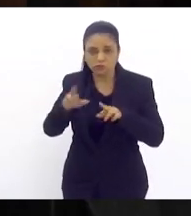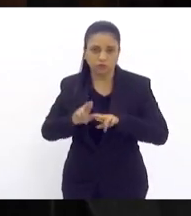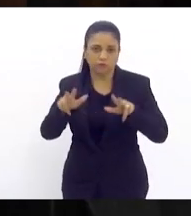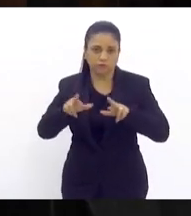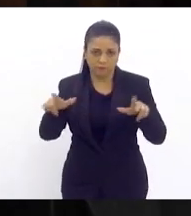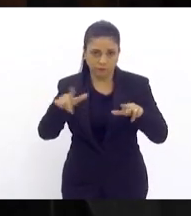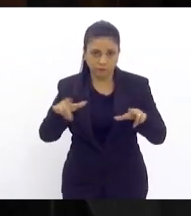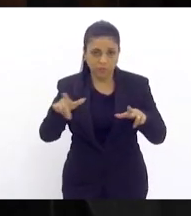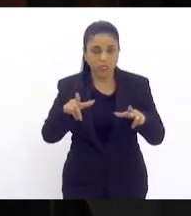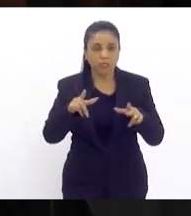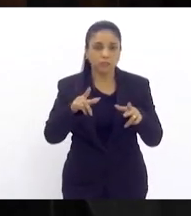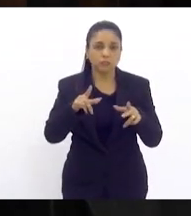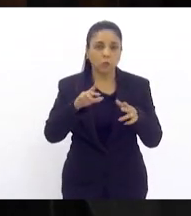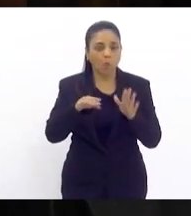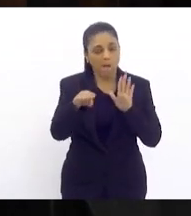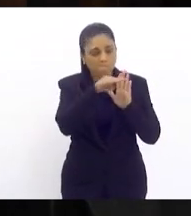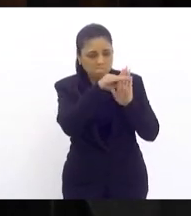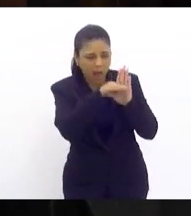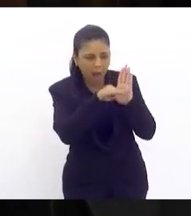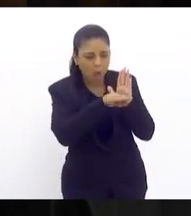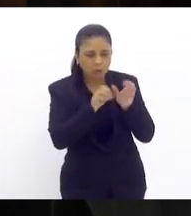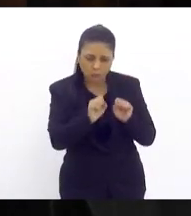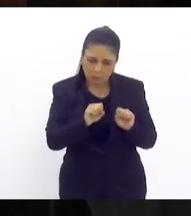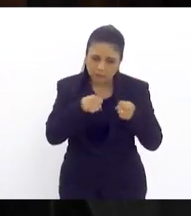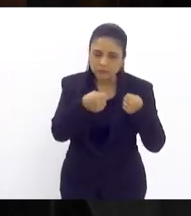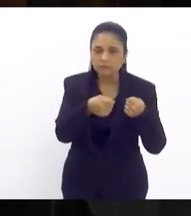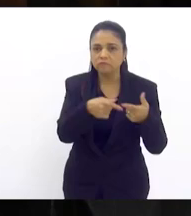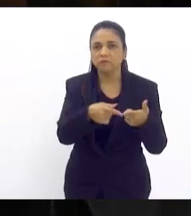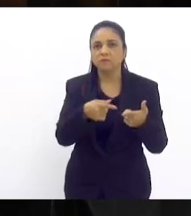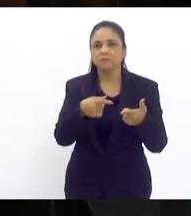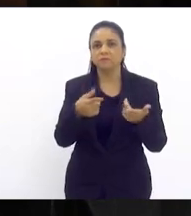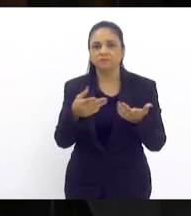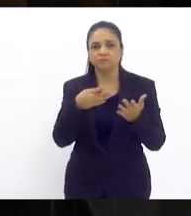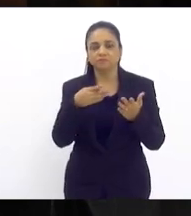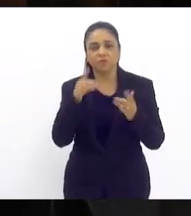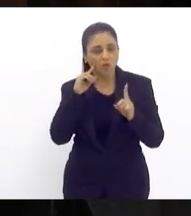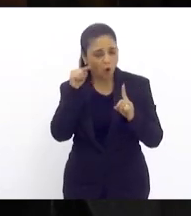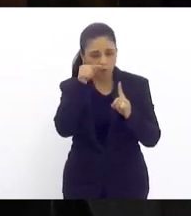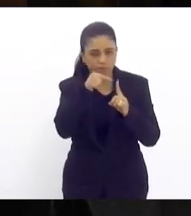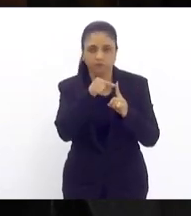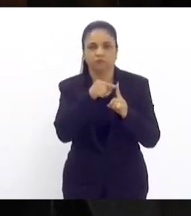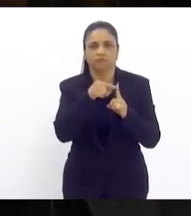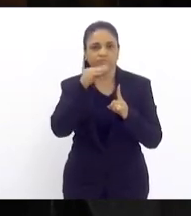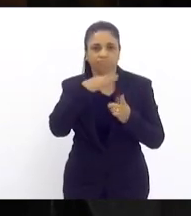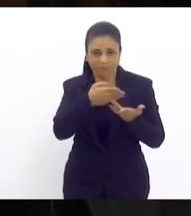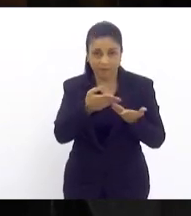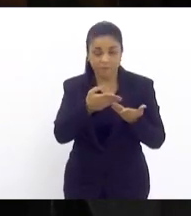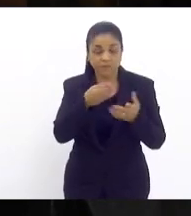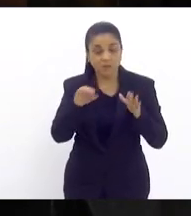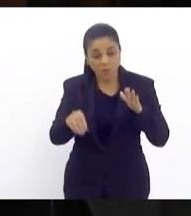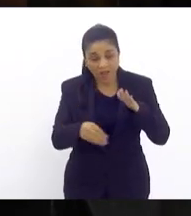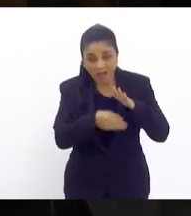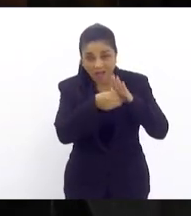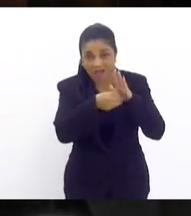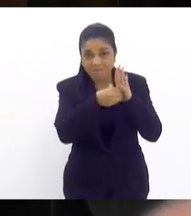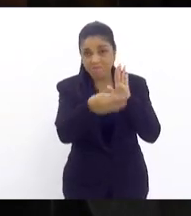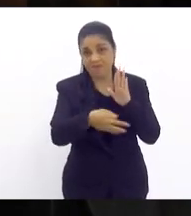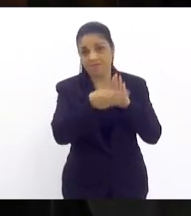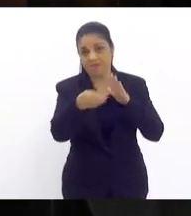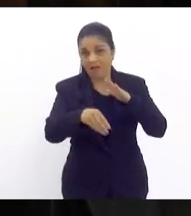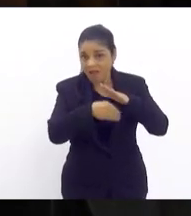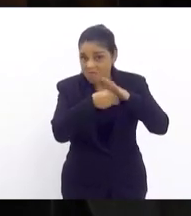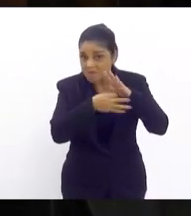uma pauta uma ideia com mais ênfase e essa emenda seria uma emenda de aplicação direta naquilo que o parlamentar